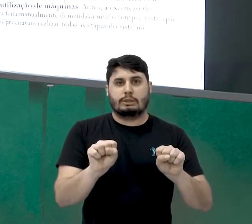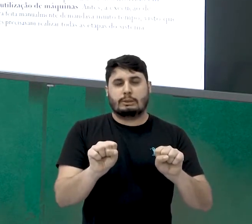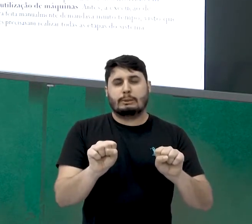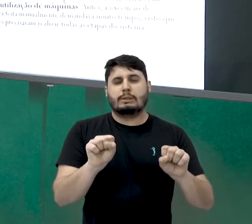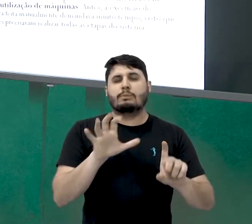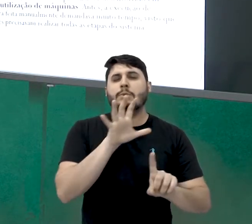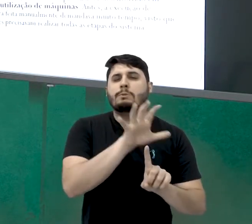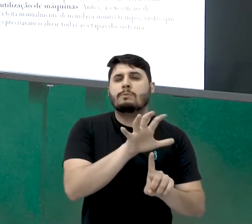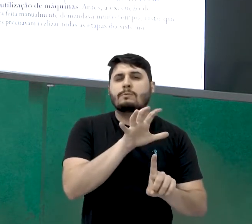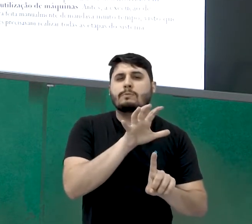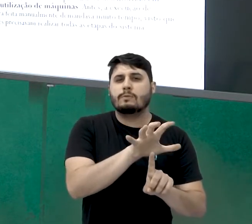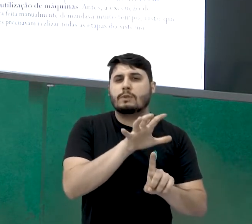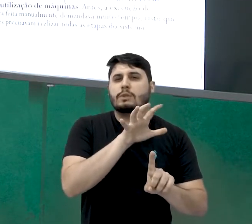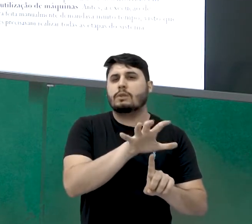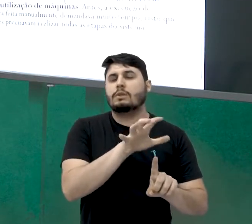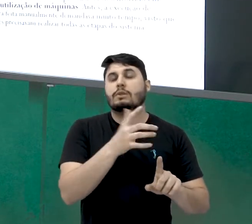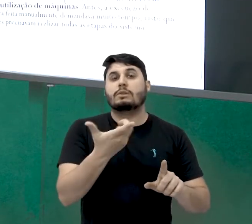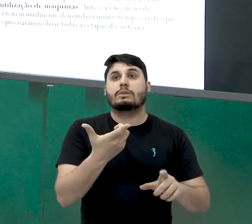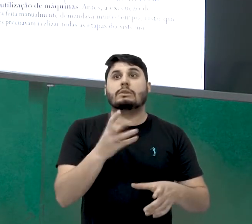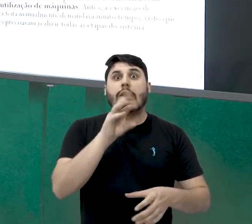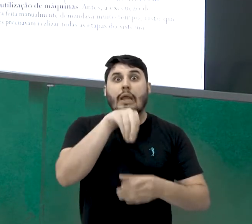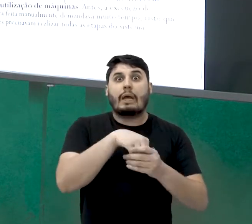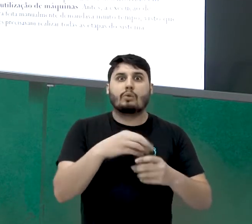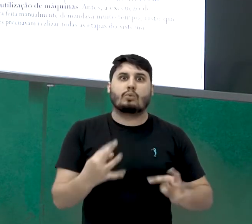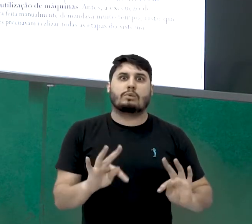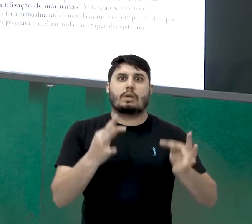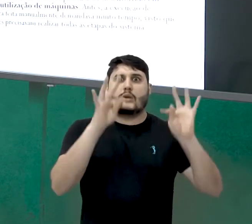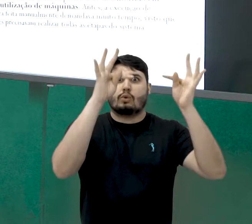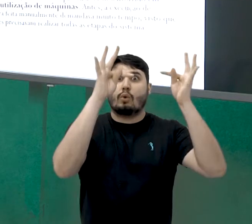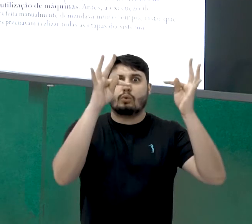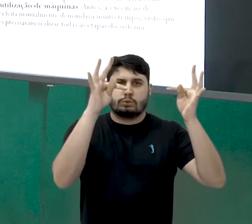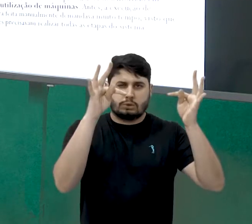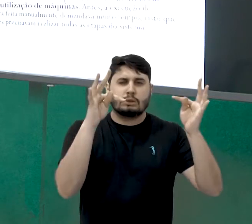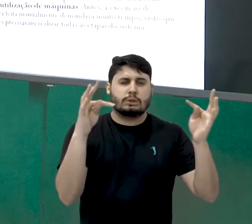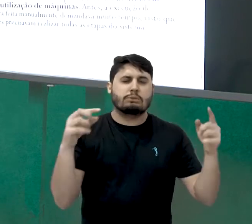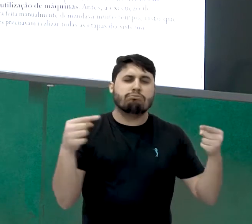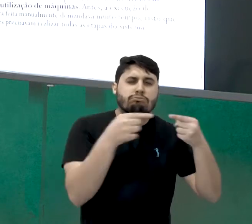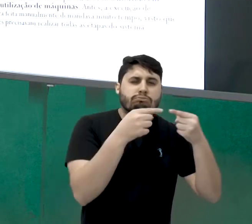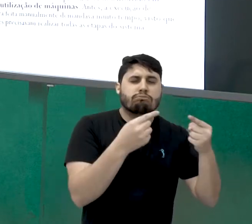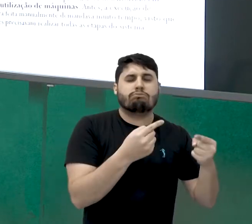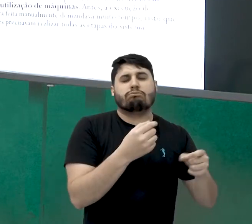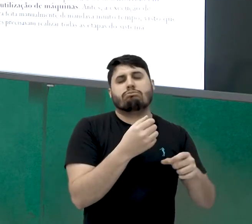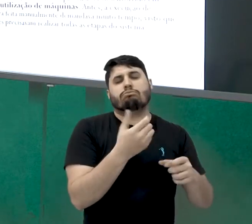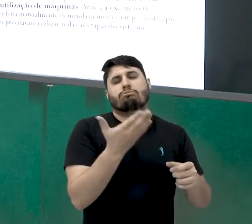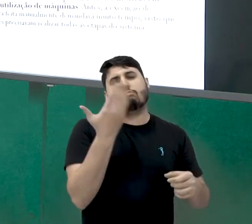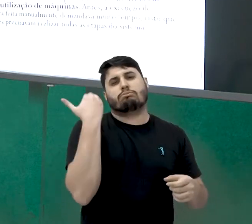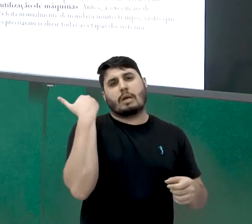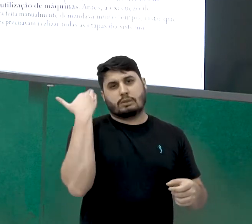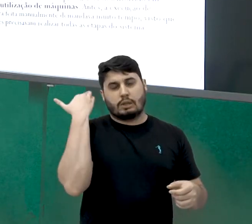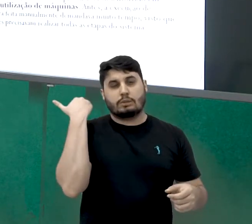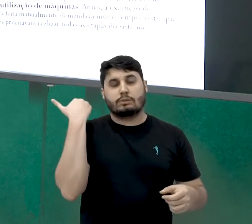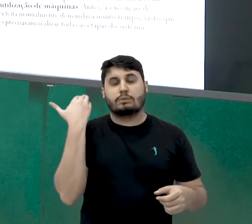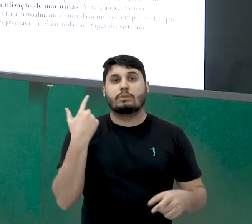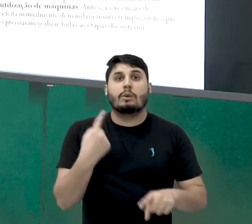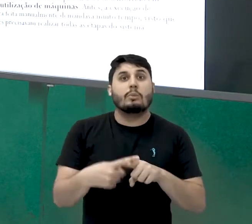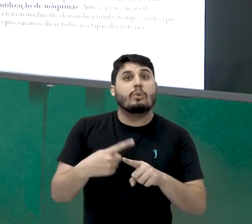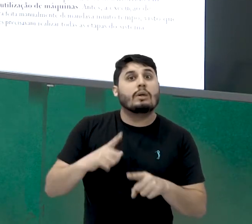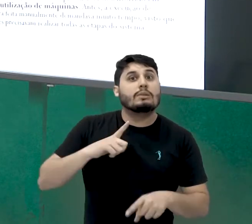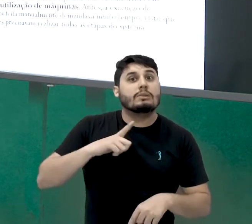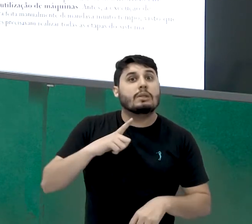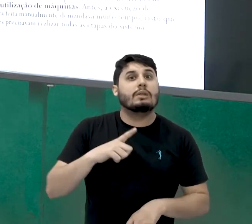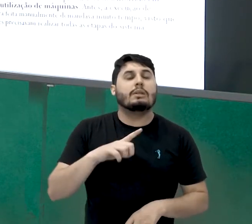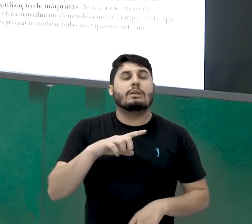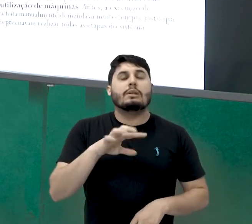nas revoluções, né, tecnológicas e científicas de sua época, principalmente quando nós tivemos o sistema taylorista-fordista,